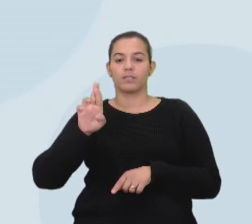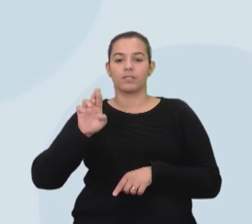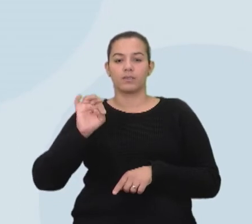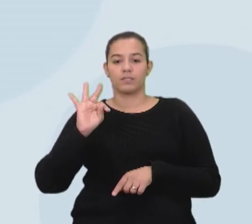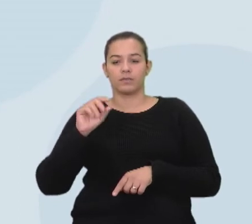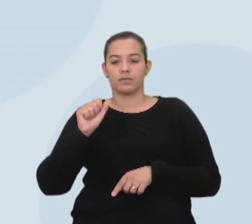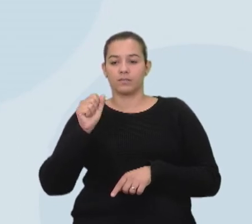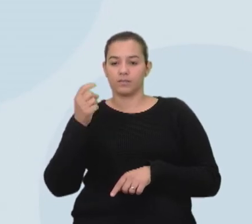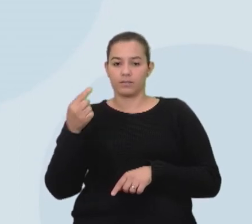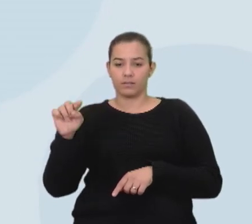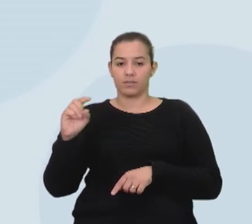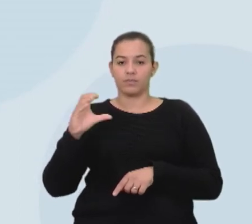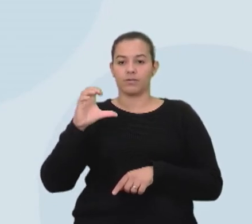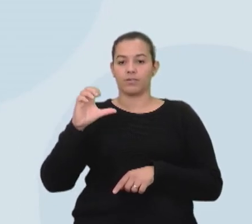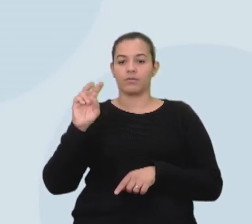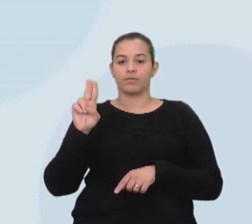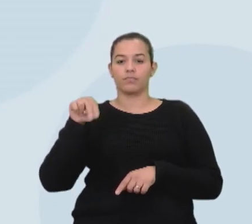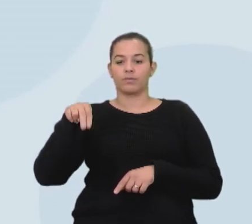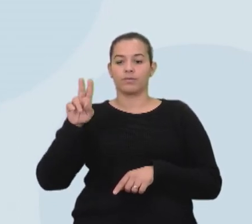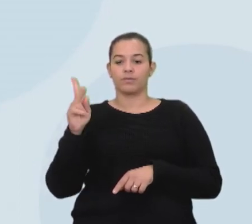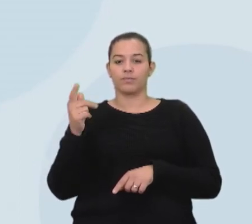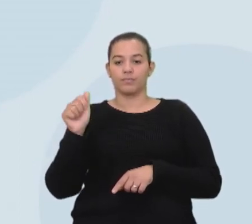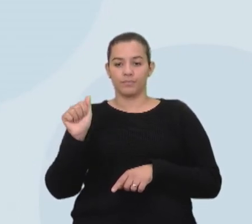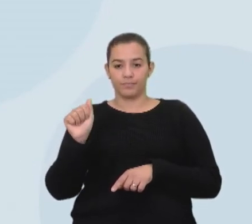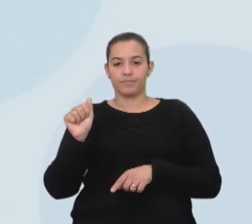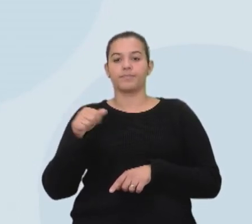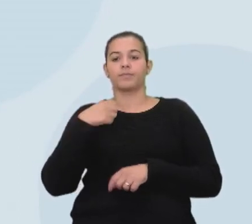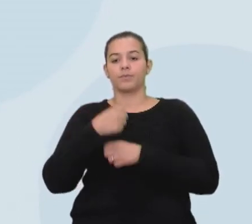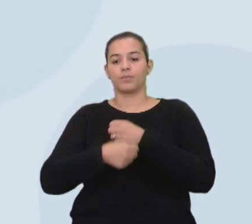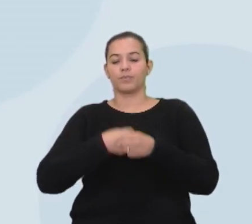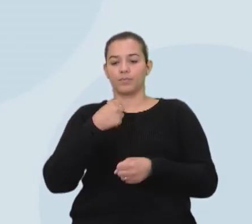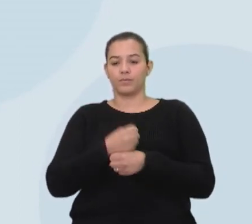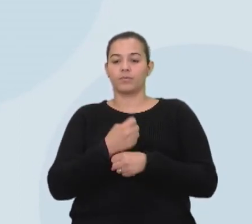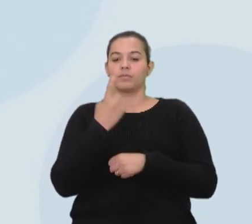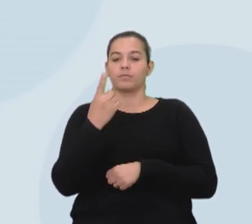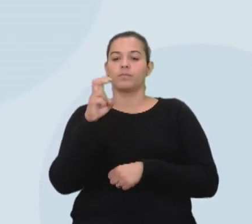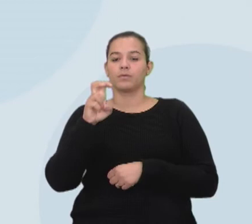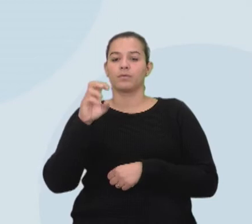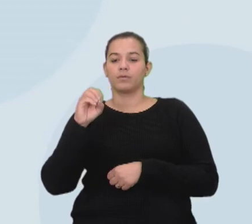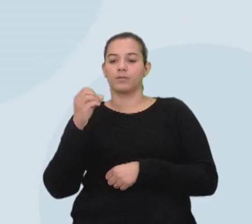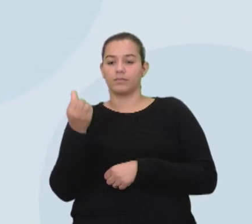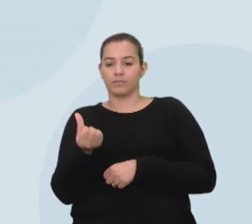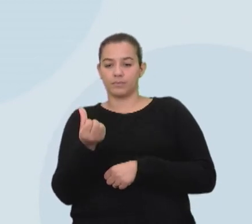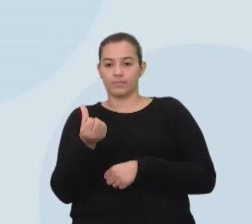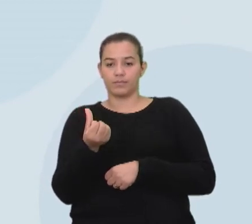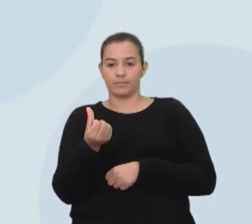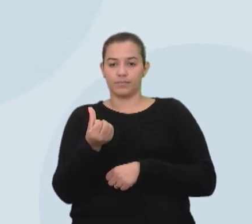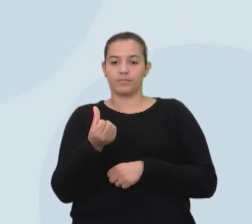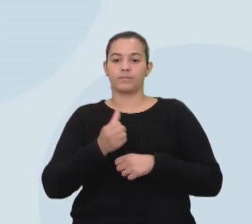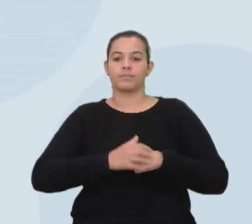É uma ilustração aí de autoria de Lisuarte de Abreu e foi feita e produzida em